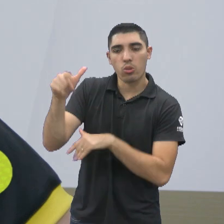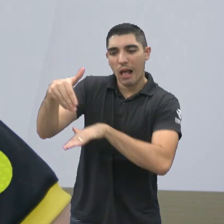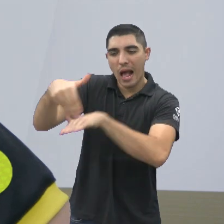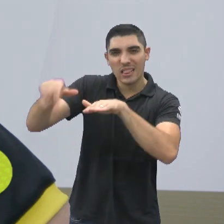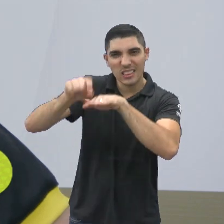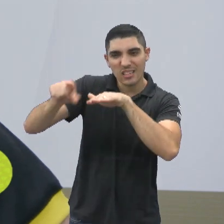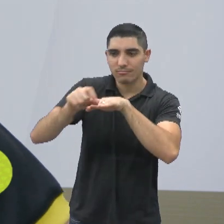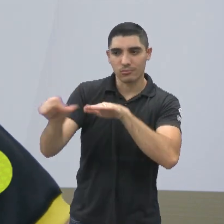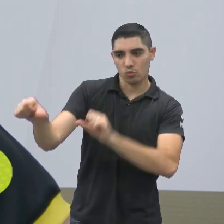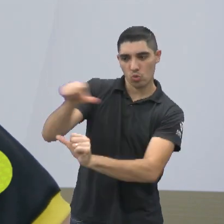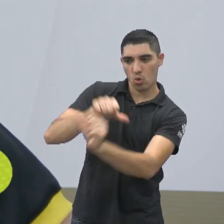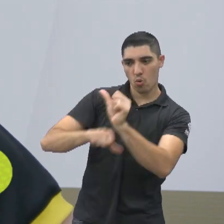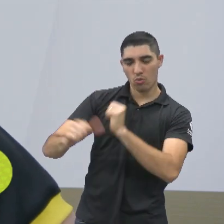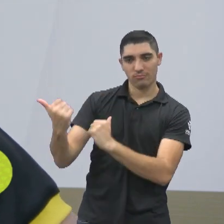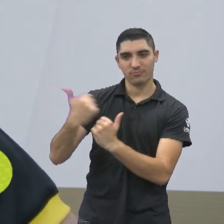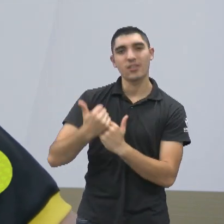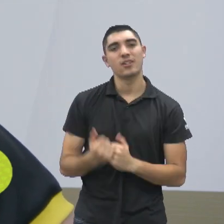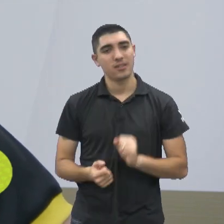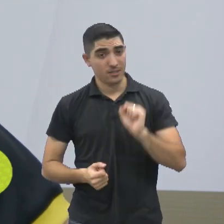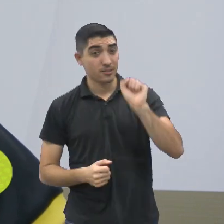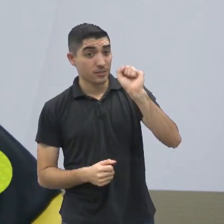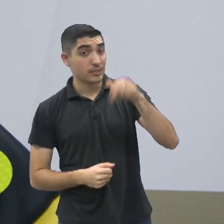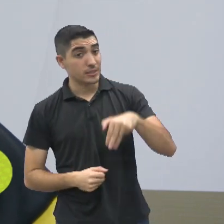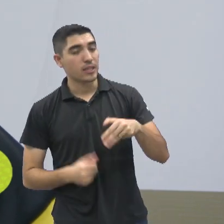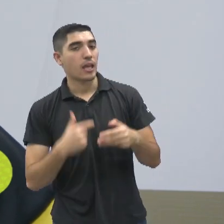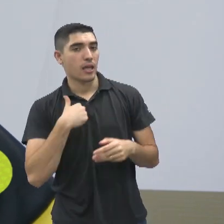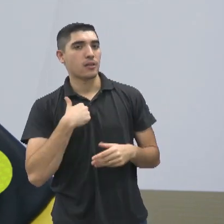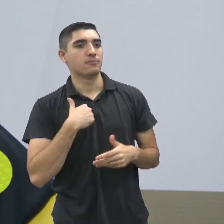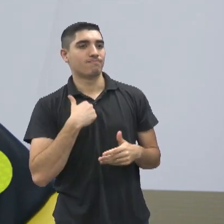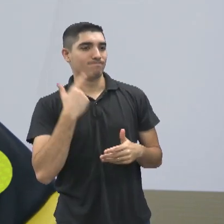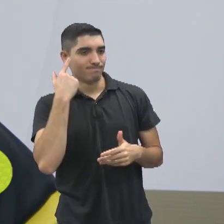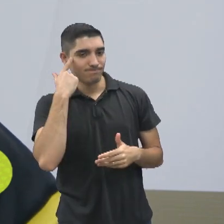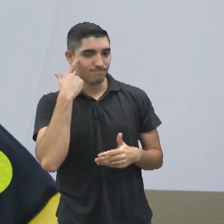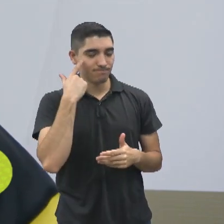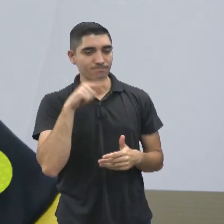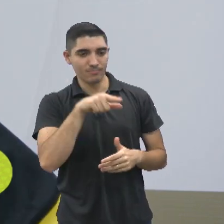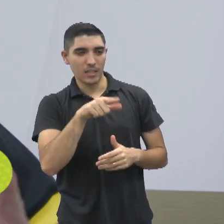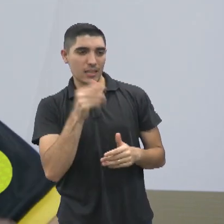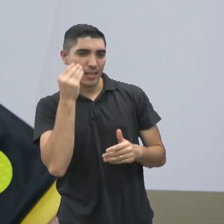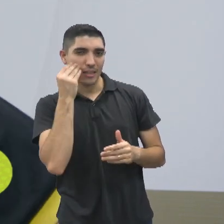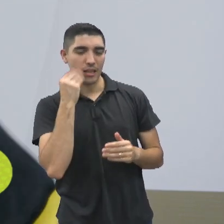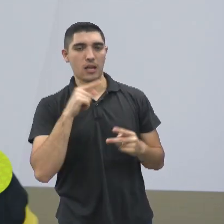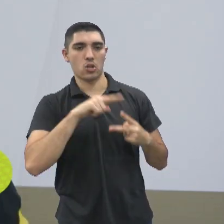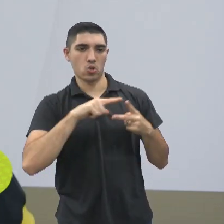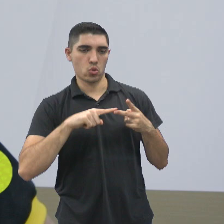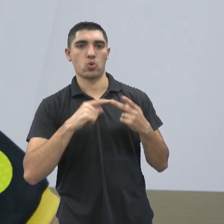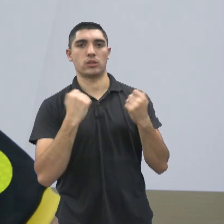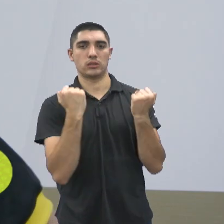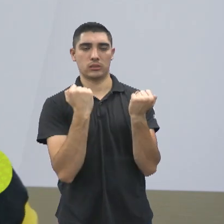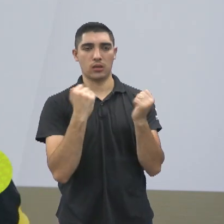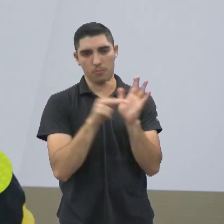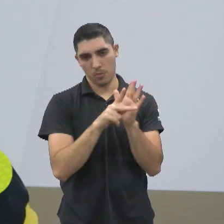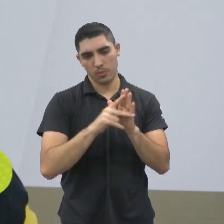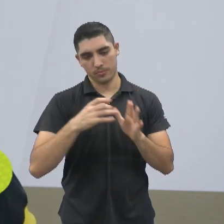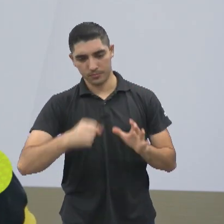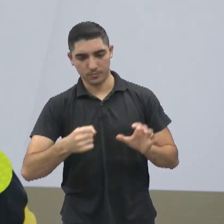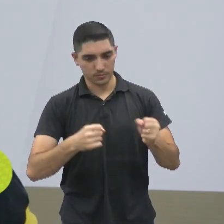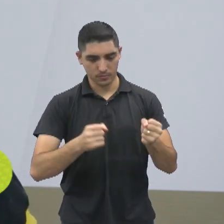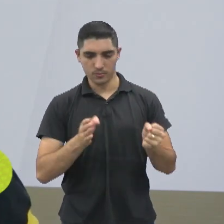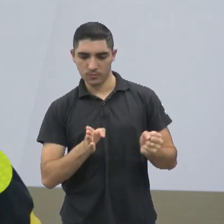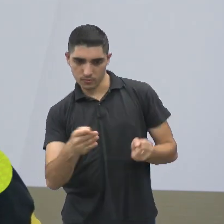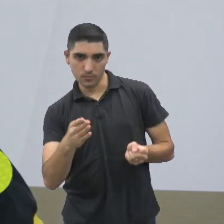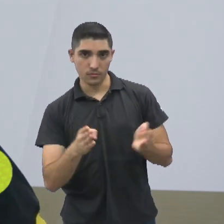A solução que eu encontrei ali foi fazer uma linha de 5 atrás, né? Colocar 3 zagueiros e 2 laterais plantados ali e colocar 2 atacantes de